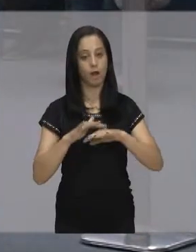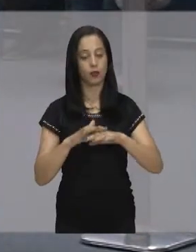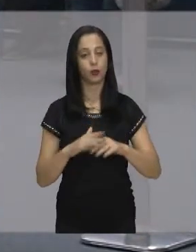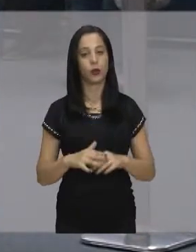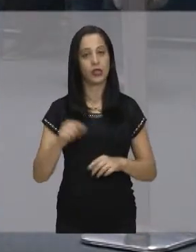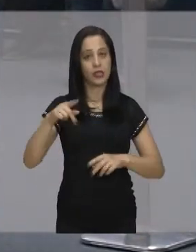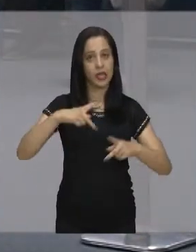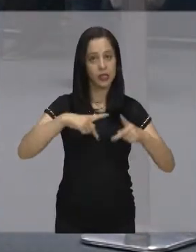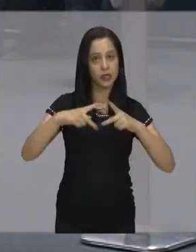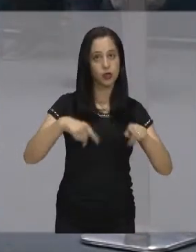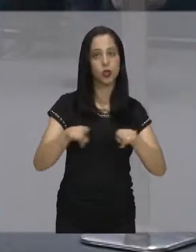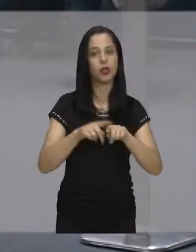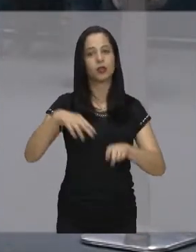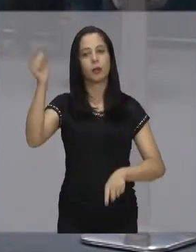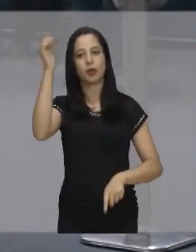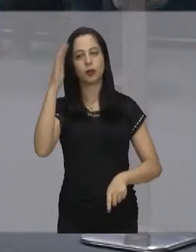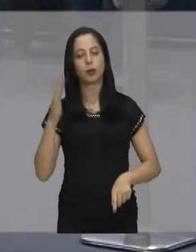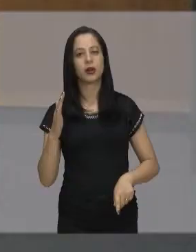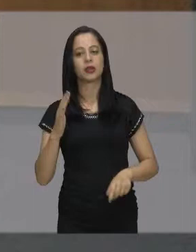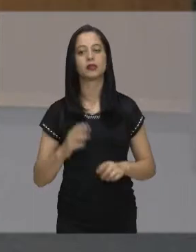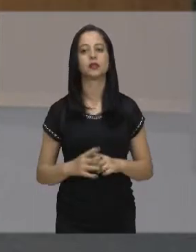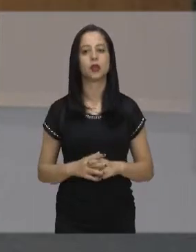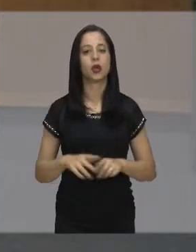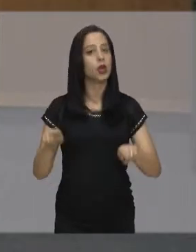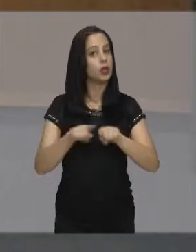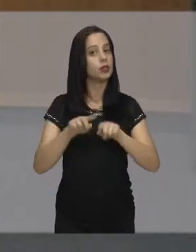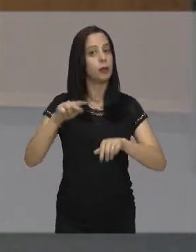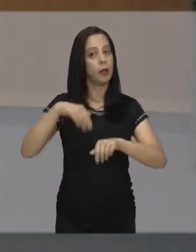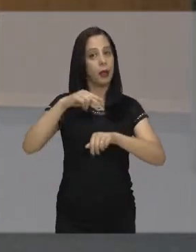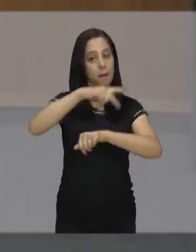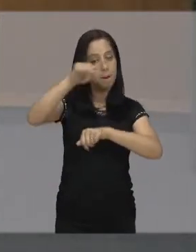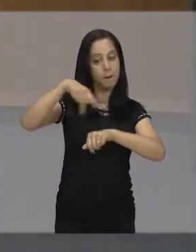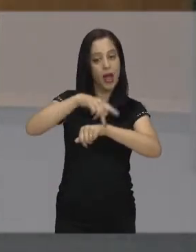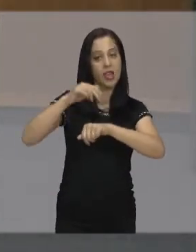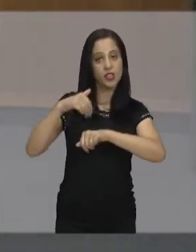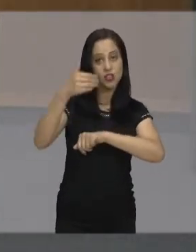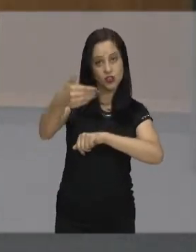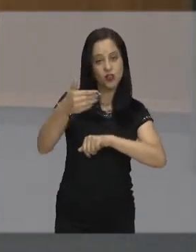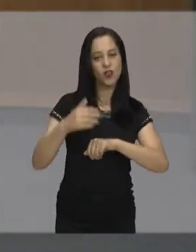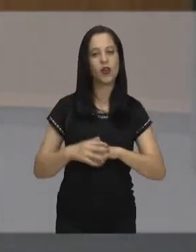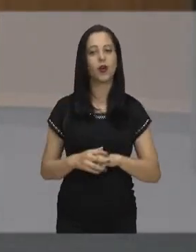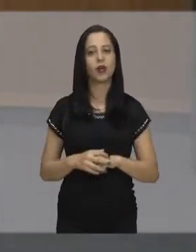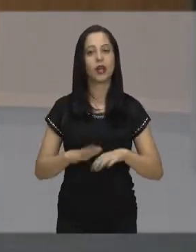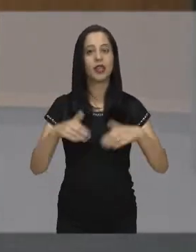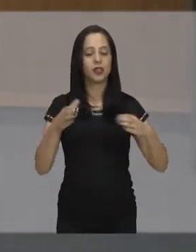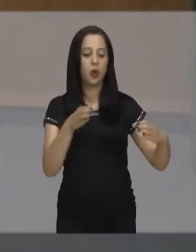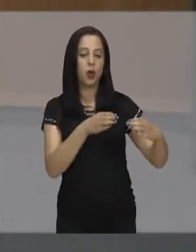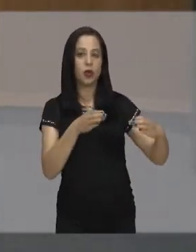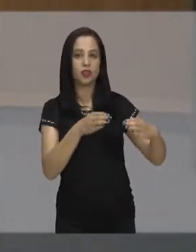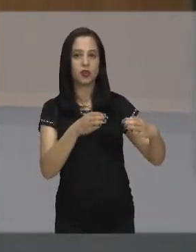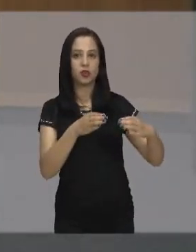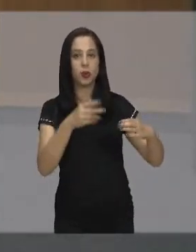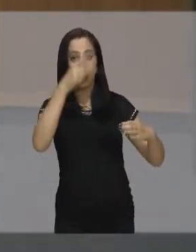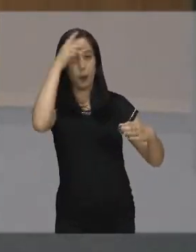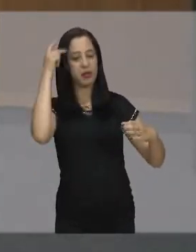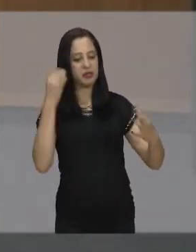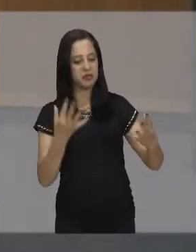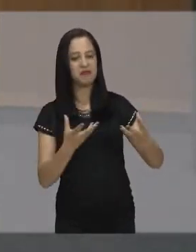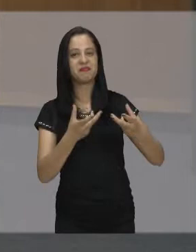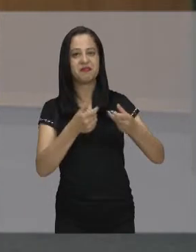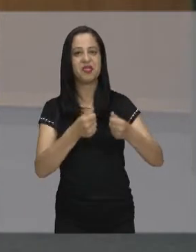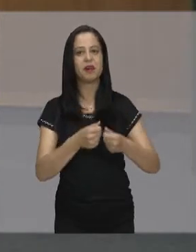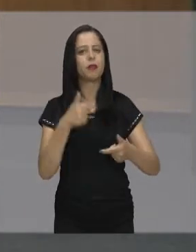José, mas por todo o Brasil e também em outros países. Então está aí esse grupo de pessoas maravilhosas